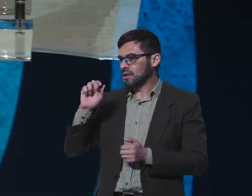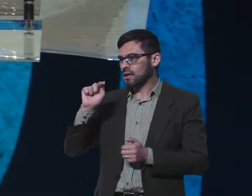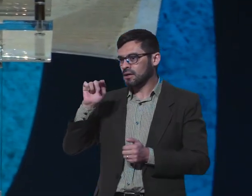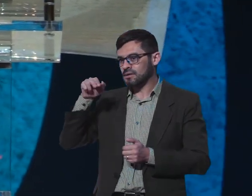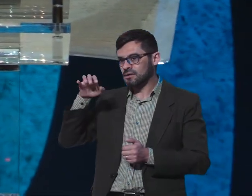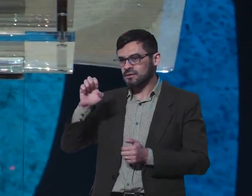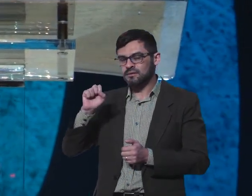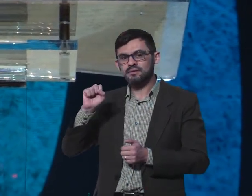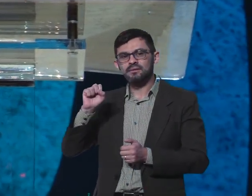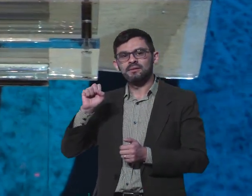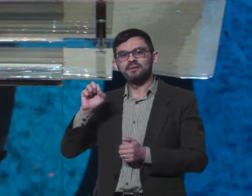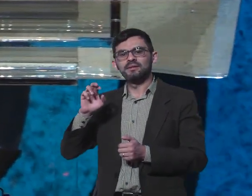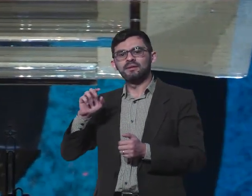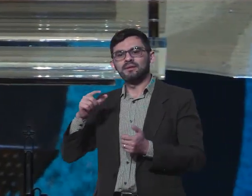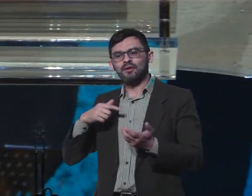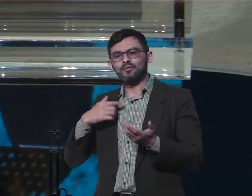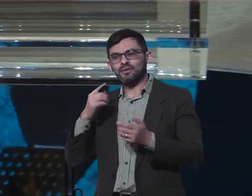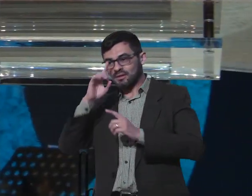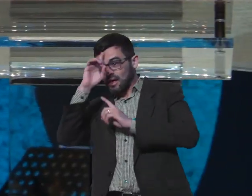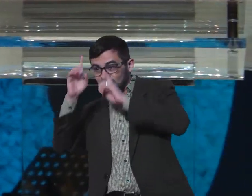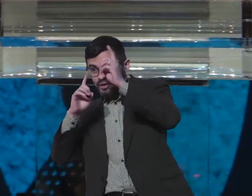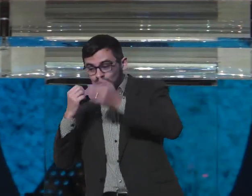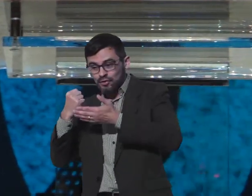dando uns pitacos.